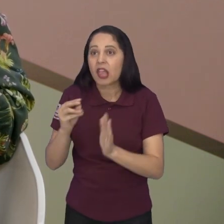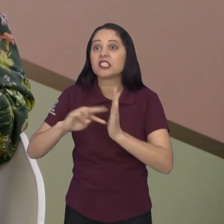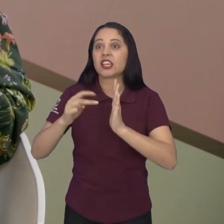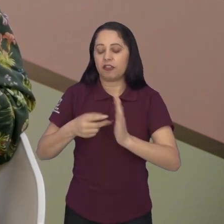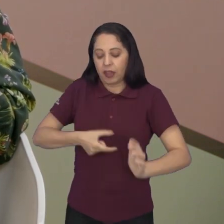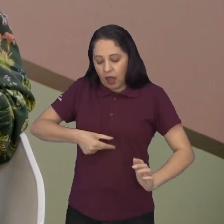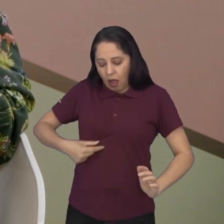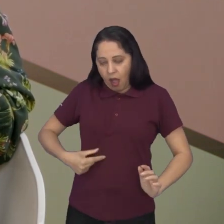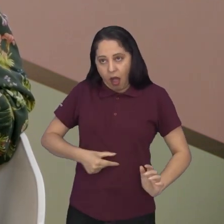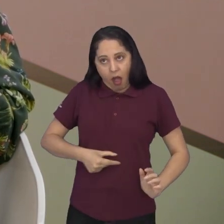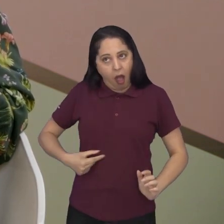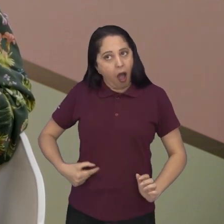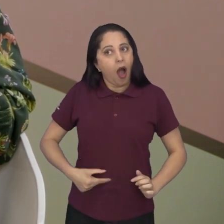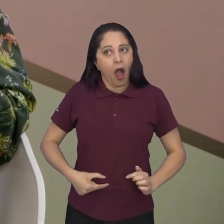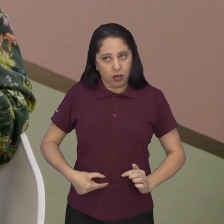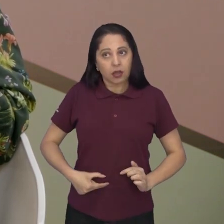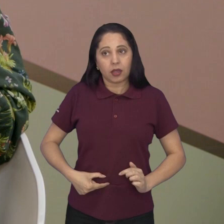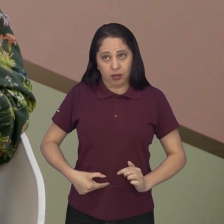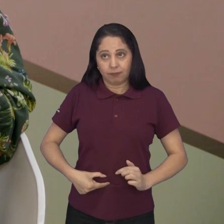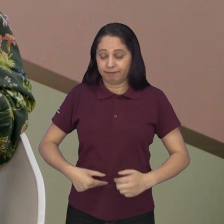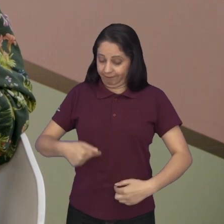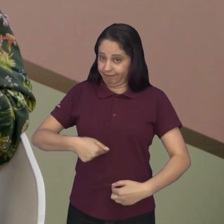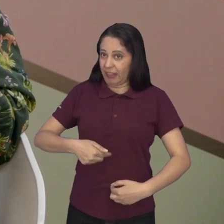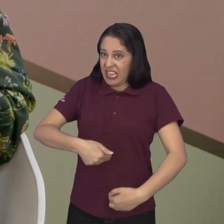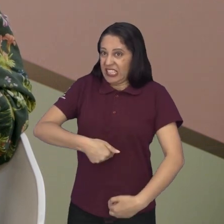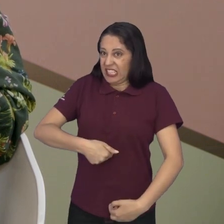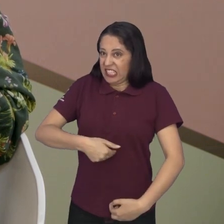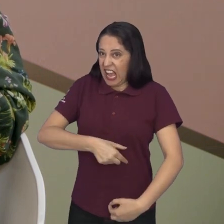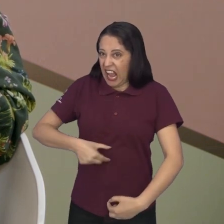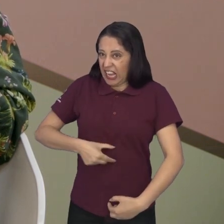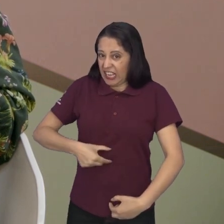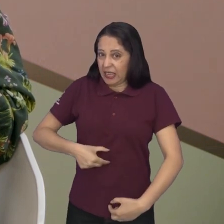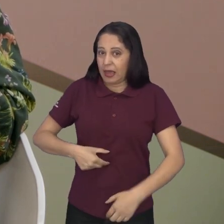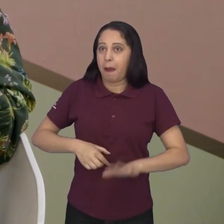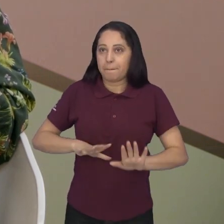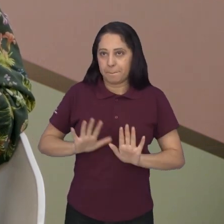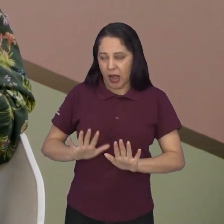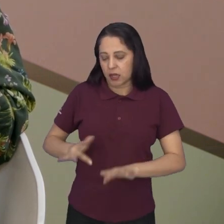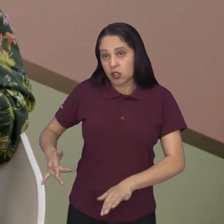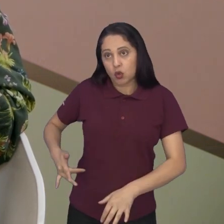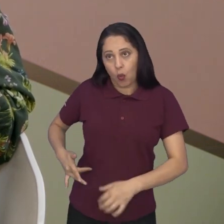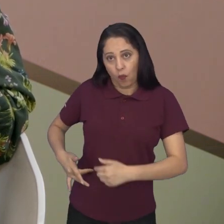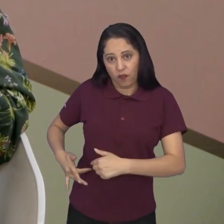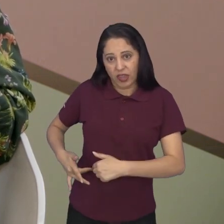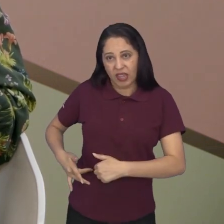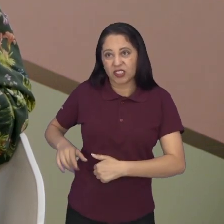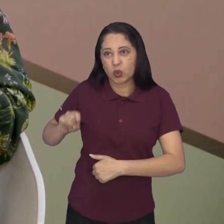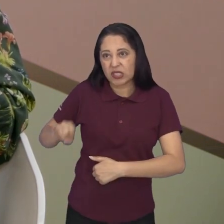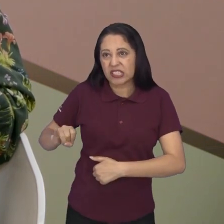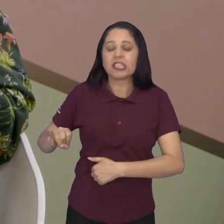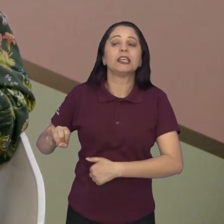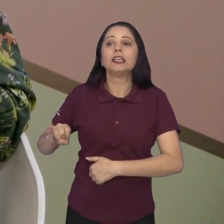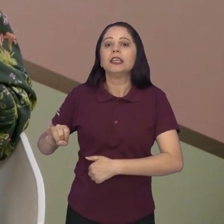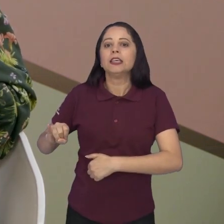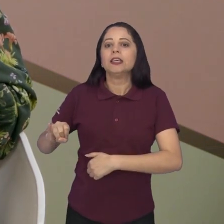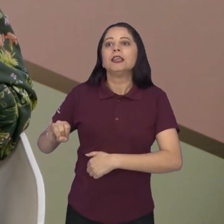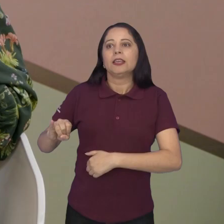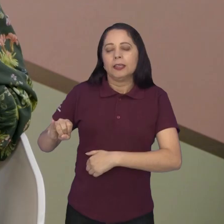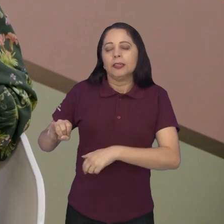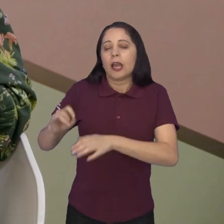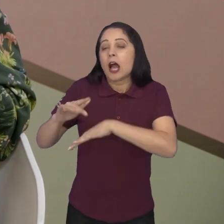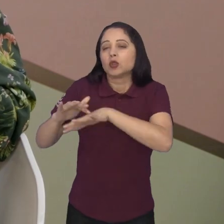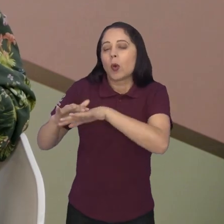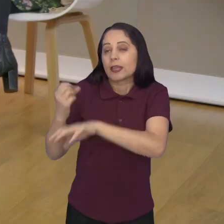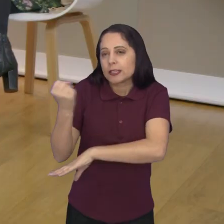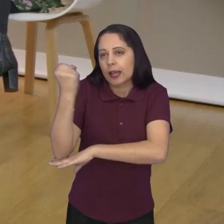digestório que não tá legal, na maioria das vezes o responsável é o próprio estômago, né. O fígado, de novo, né? Quando ele vai causar sintoma, ele está numa fase